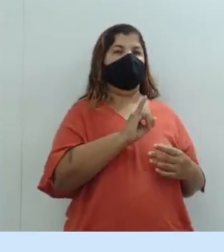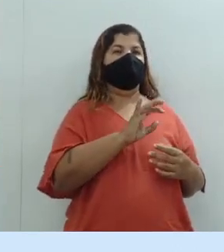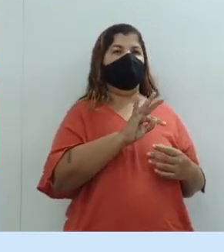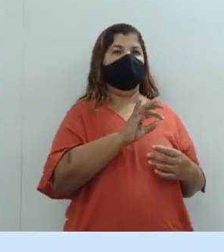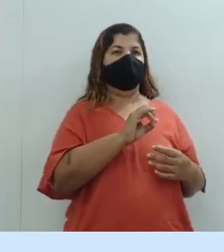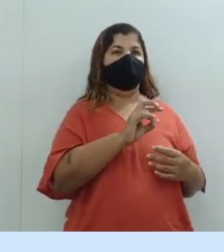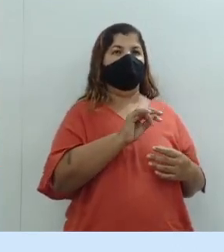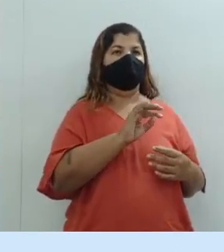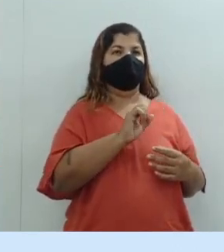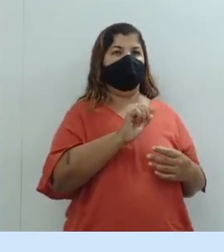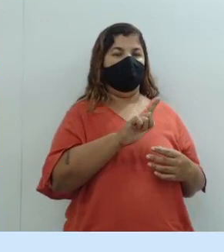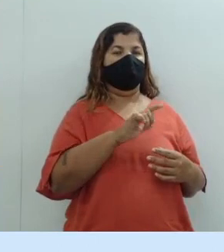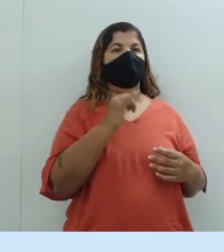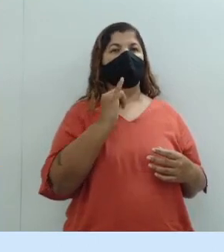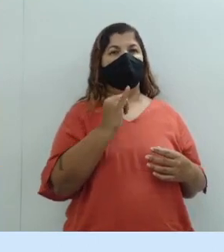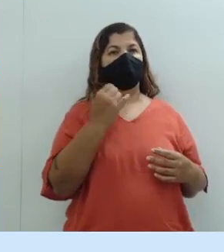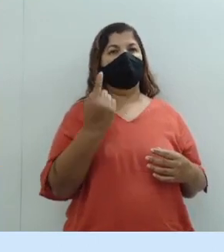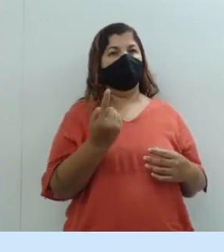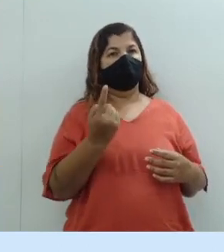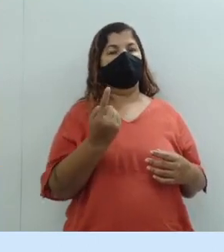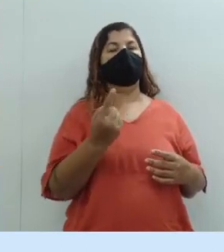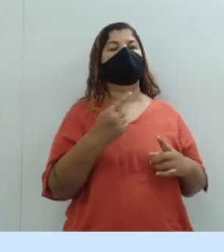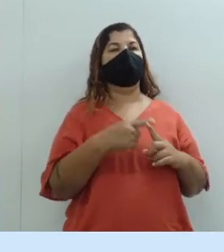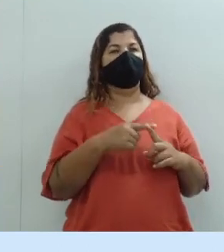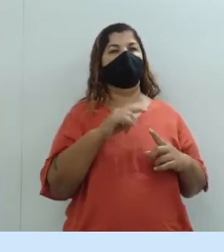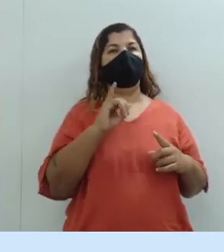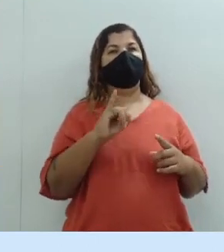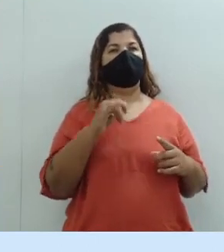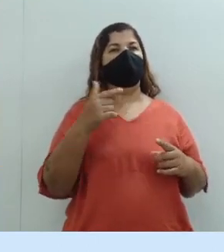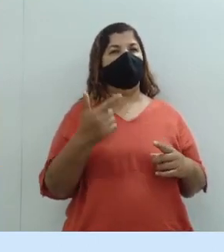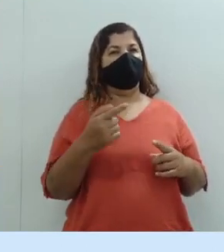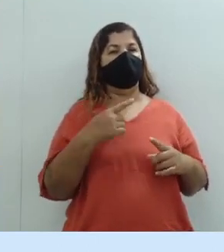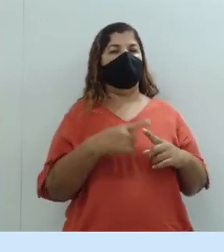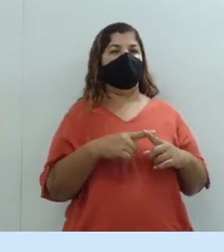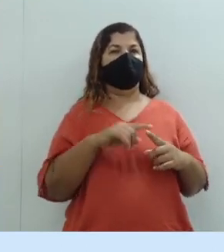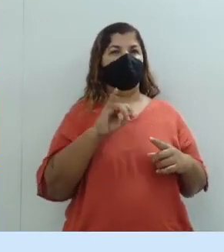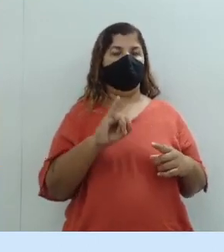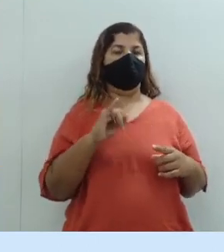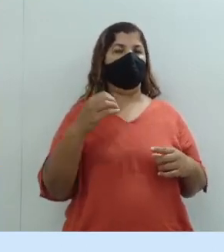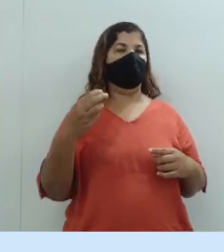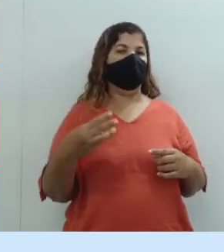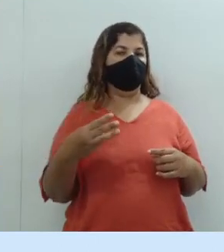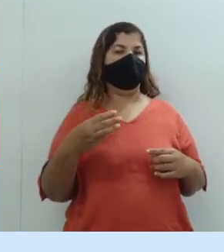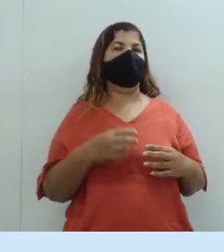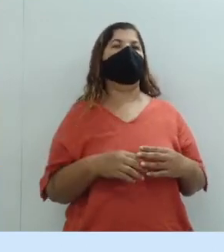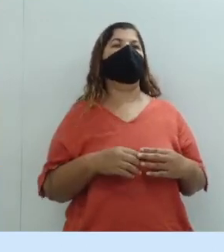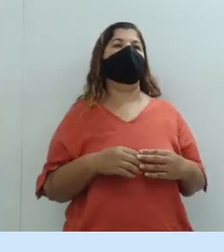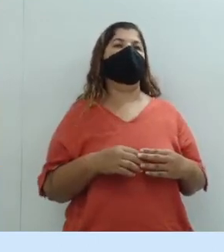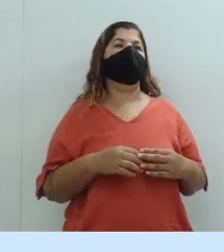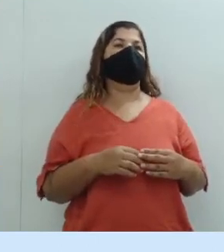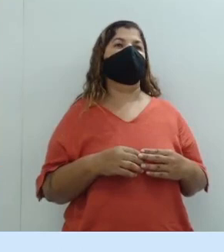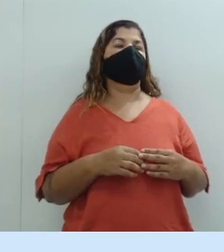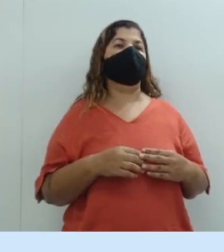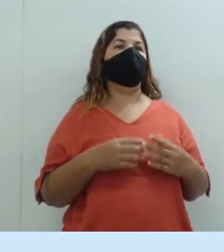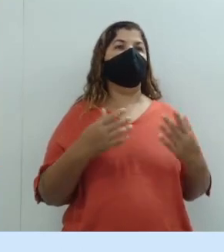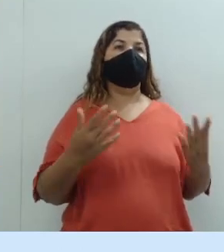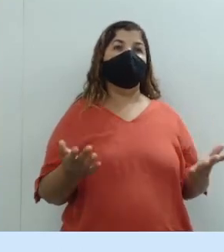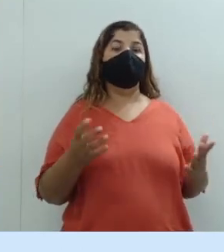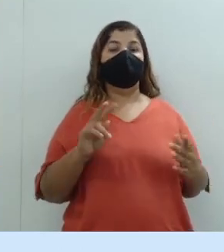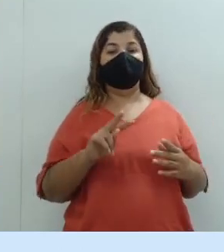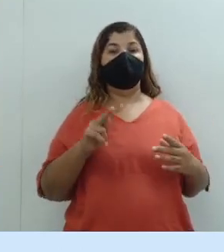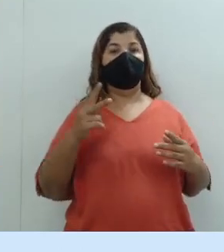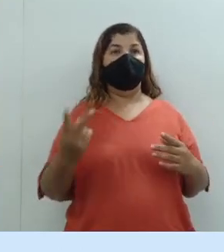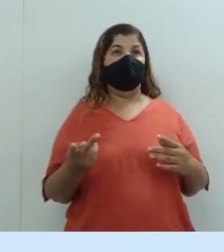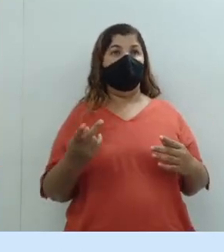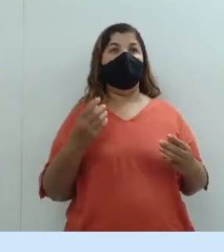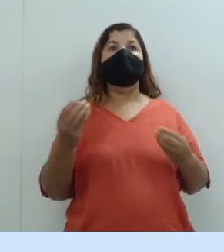ser igual à corrente I1, mais a corrente I2, mais a corrente I3. O inverso da